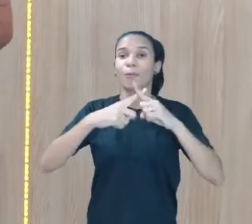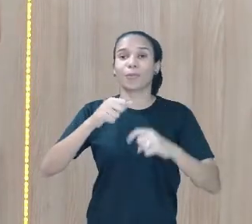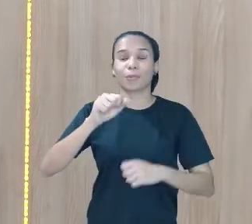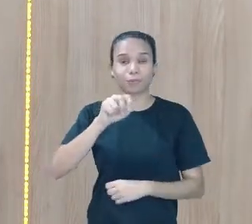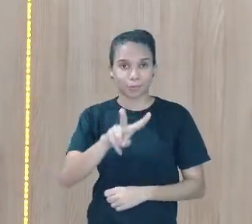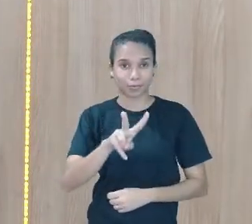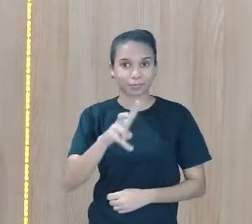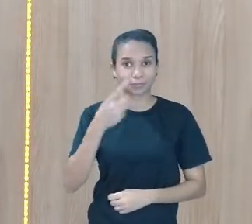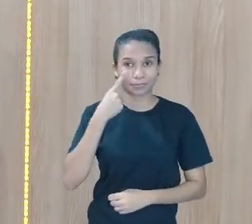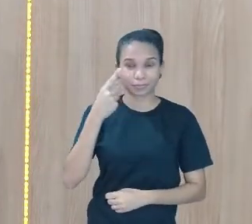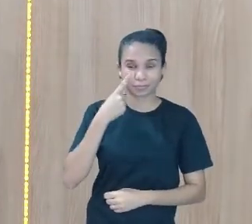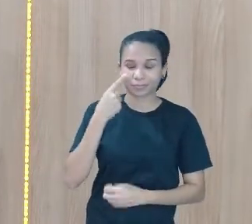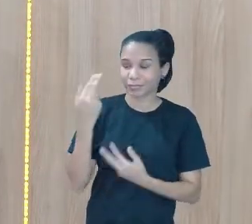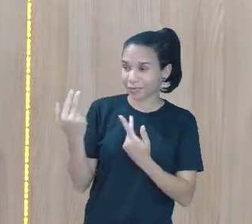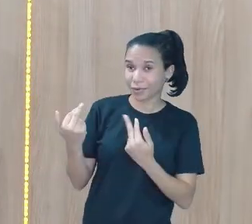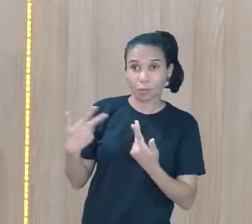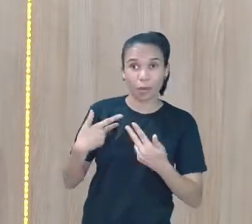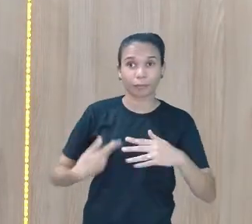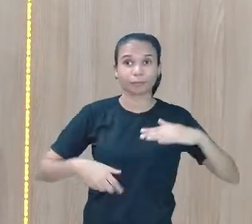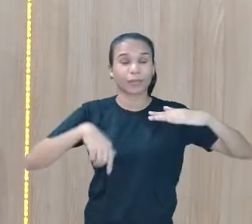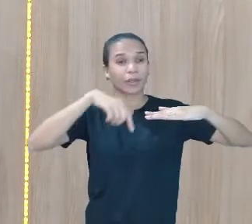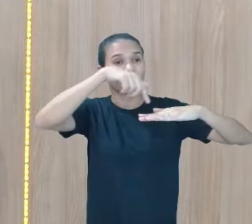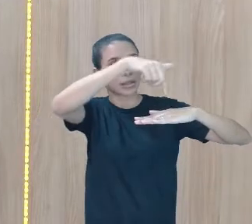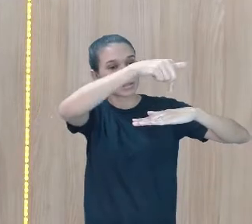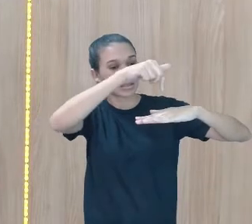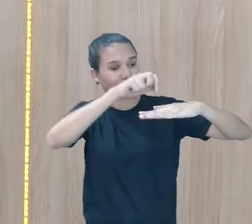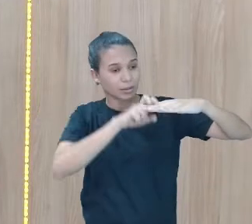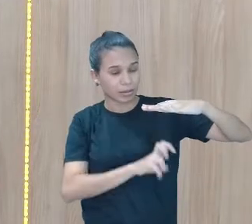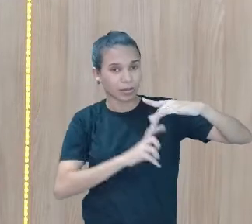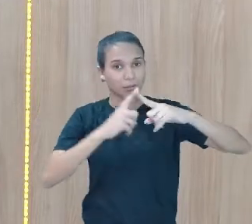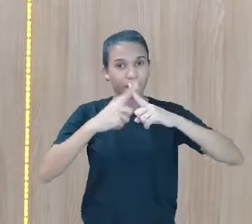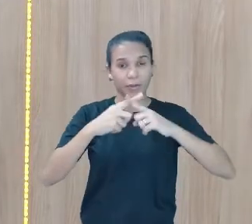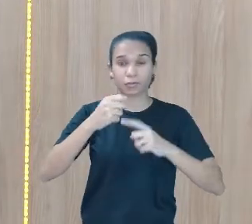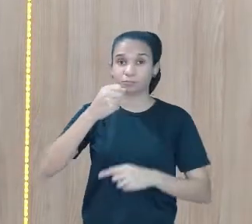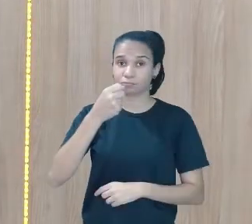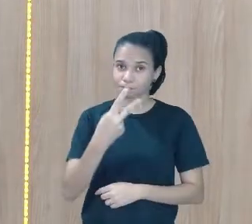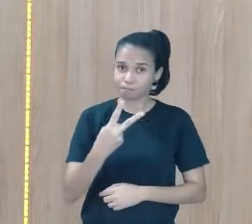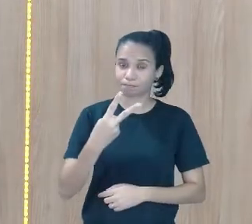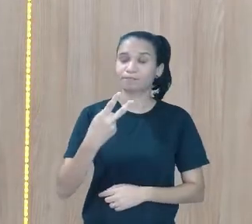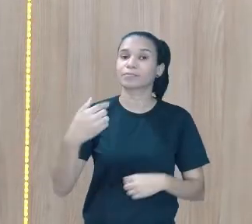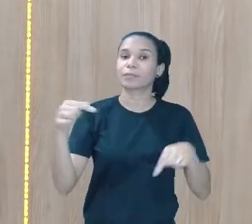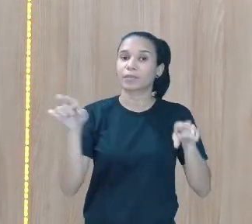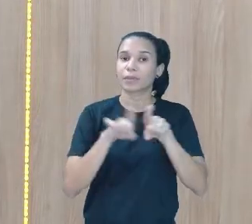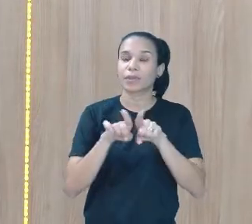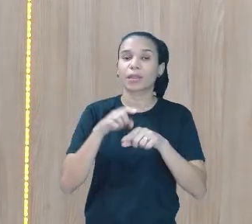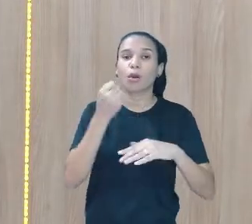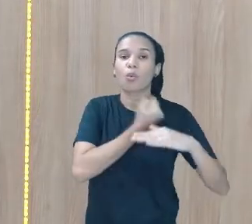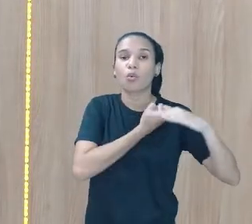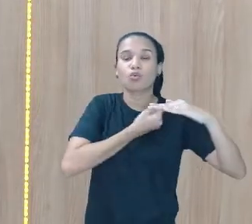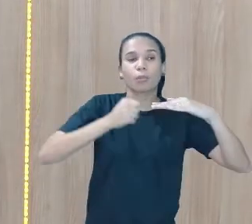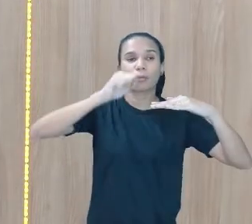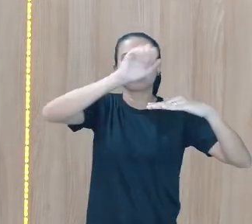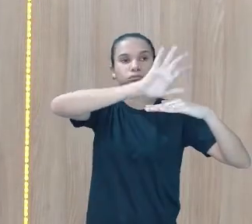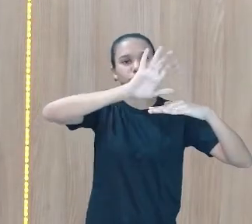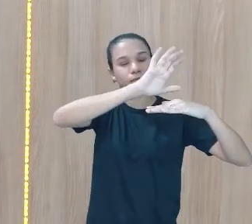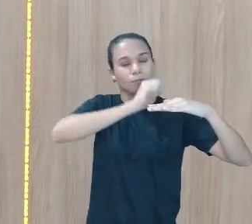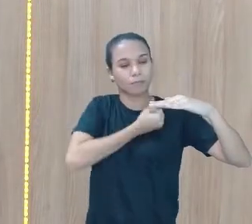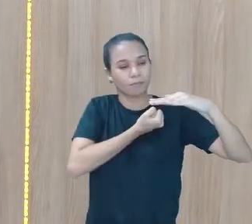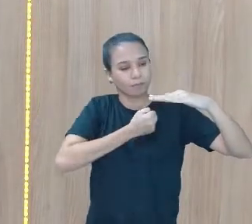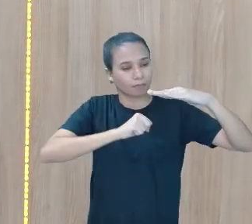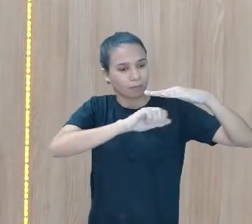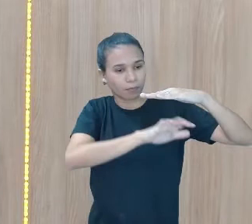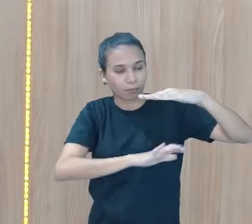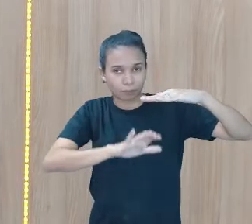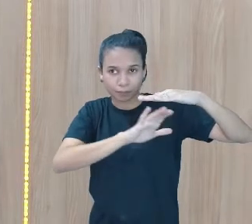multiplicar por 2. Então, fazendo aqui, ó, 7 sobre 5 multiplicando por 2, tanto o número de cima quanto o número de baixo, ou